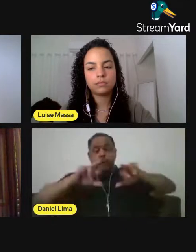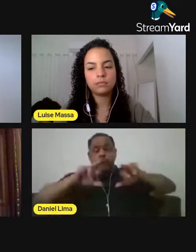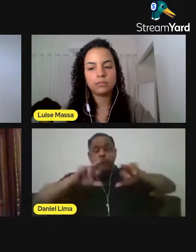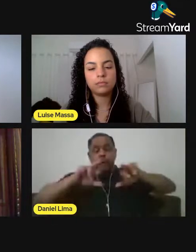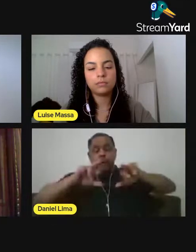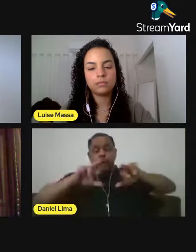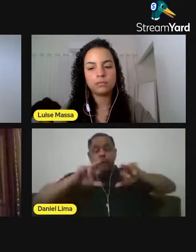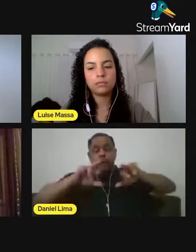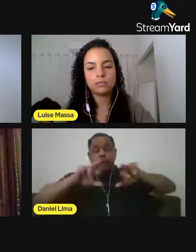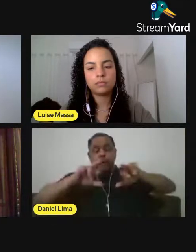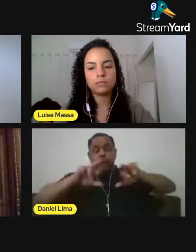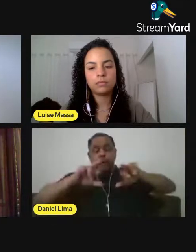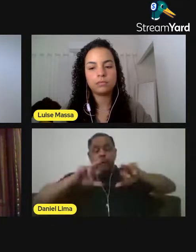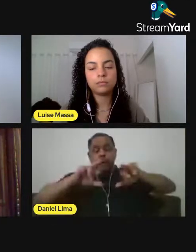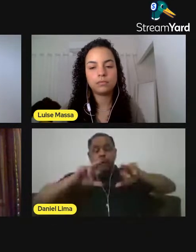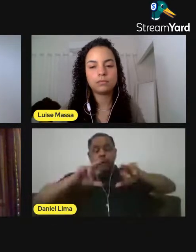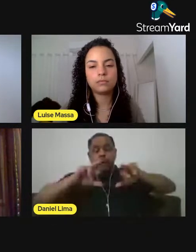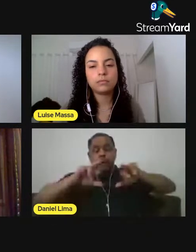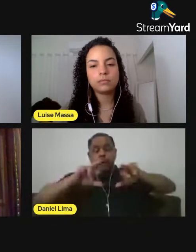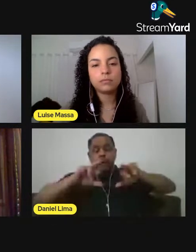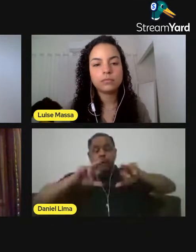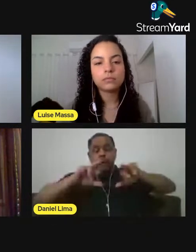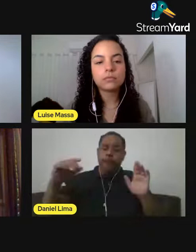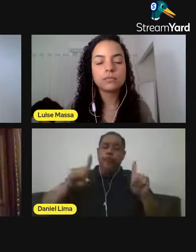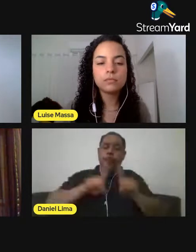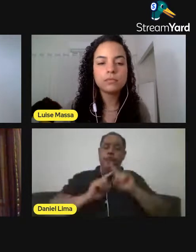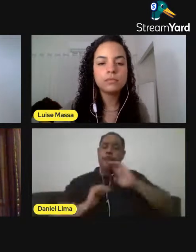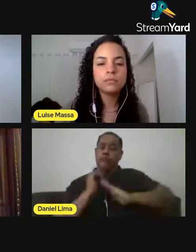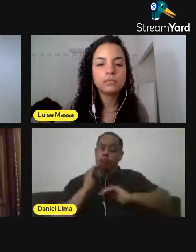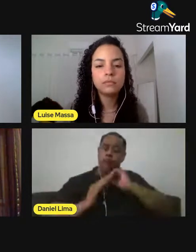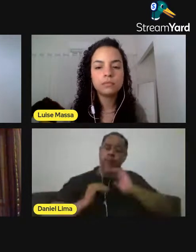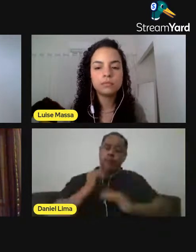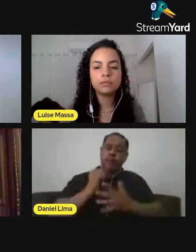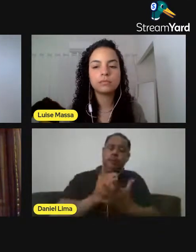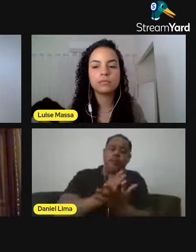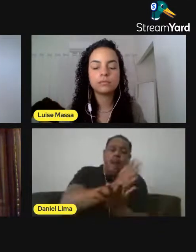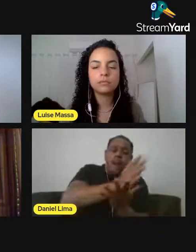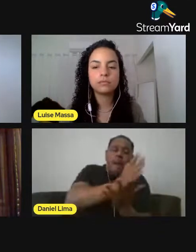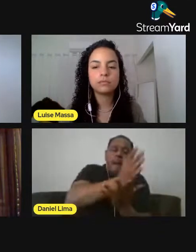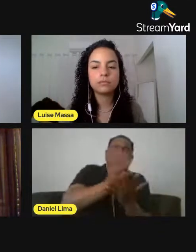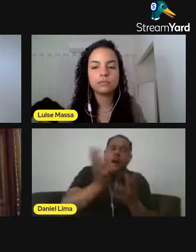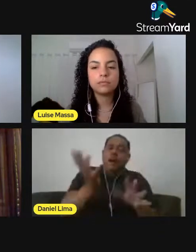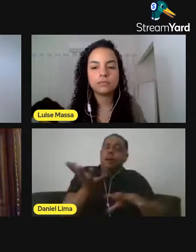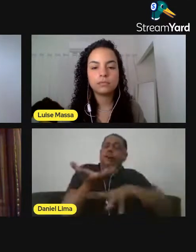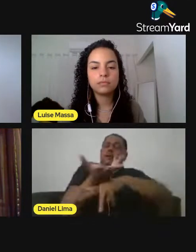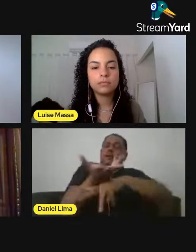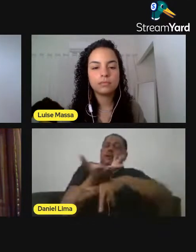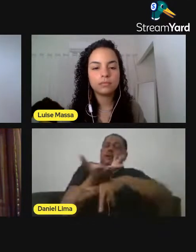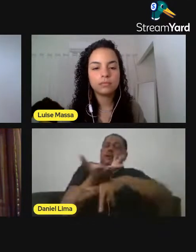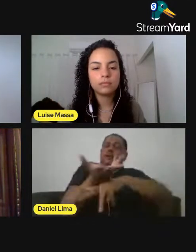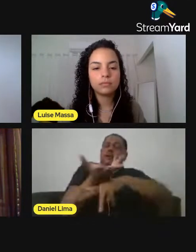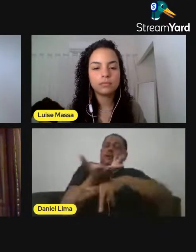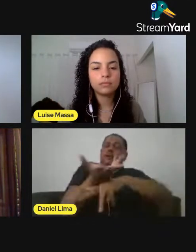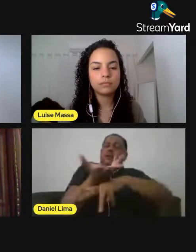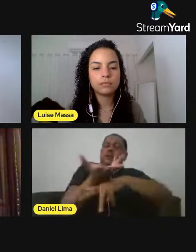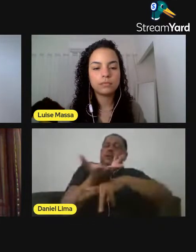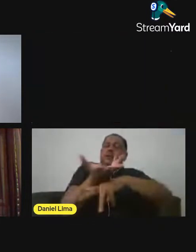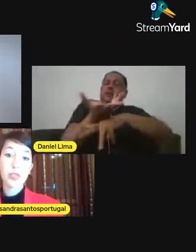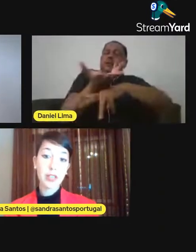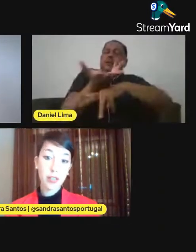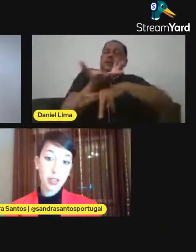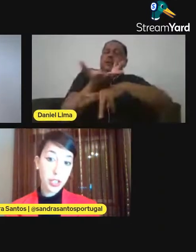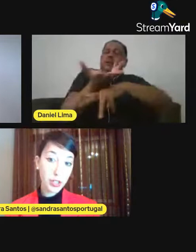uma habilidade para a transpersonalização. Sou escritor e sempre